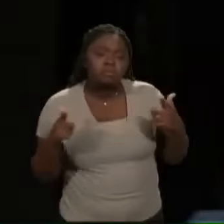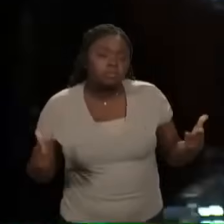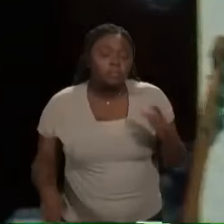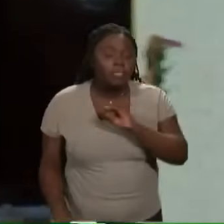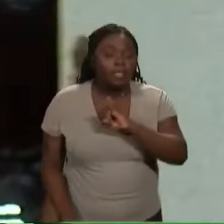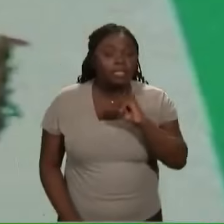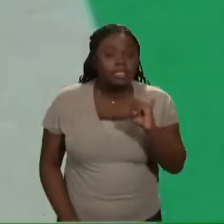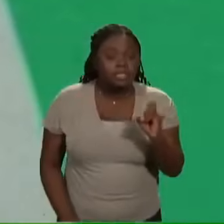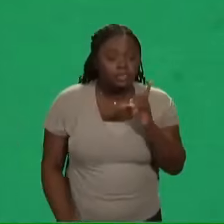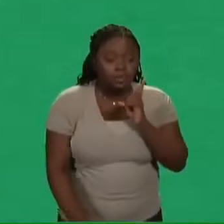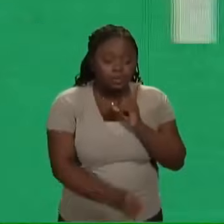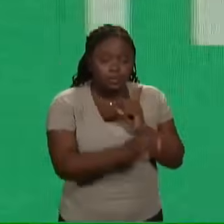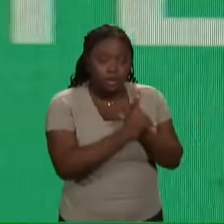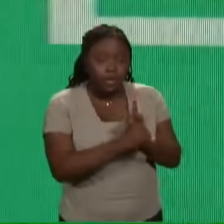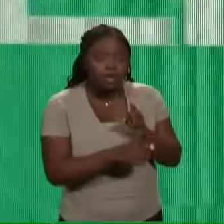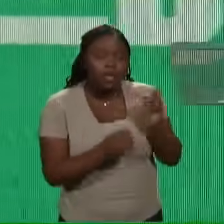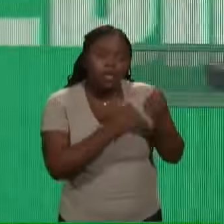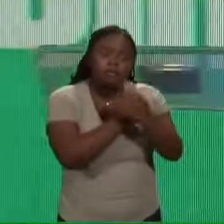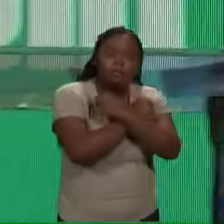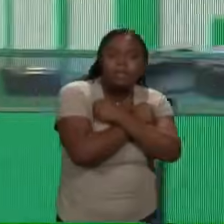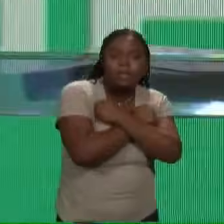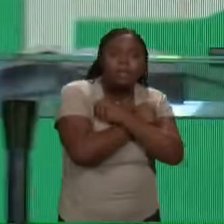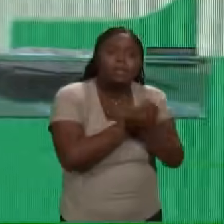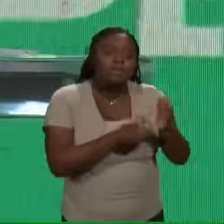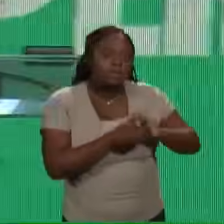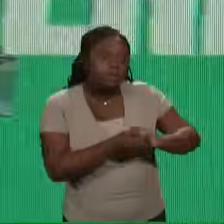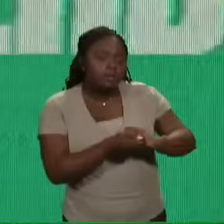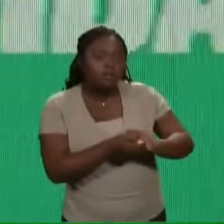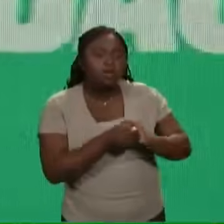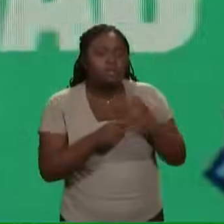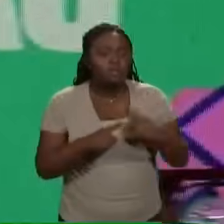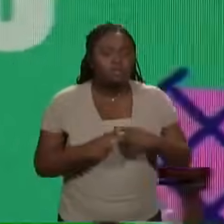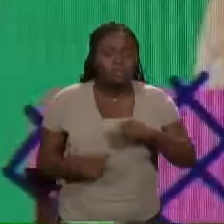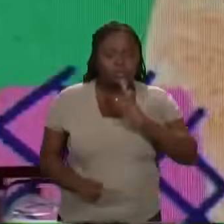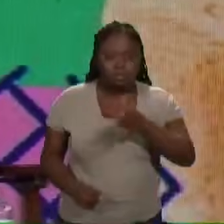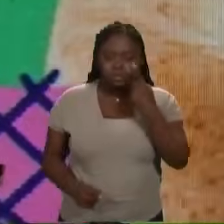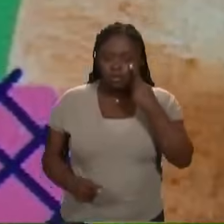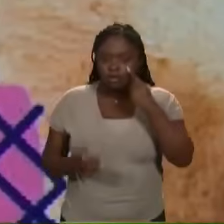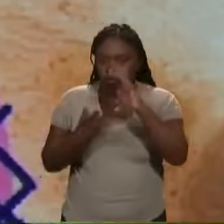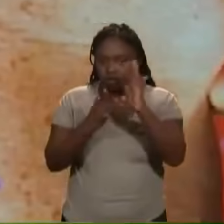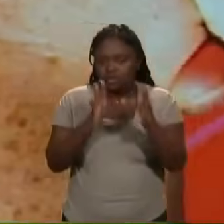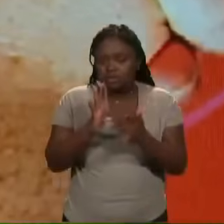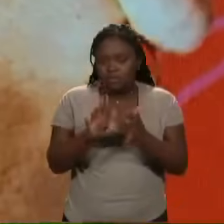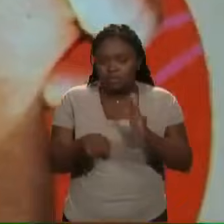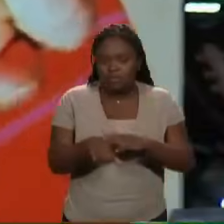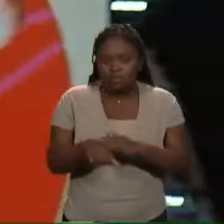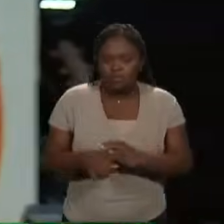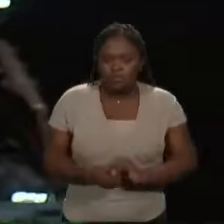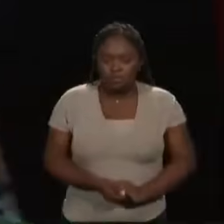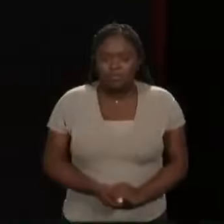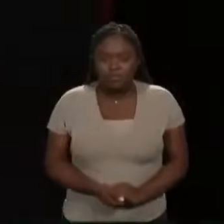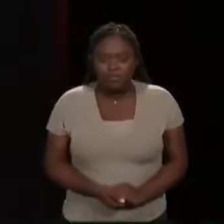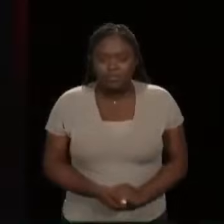se você encontrar com ela, você dá um abraço, você cumprimenta, porque eu já vi Jesus fazer isso. Eu me lembro que